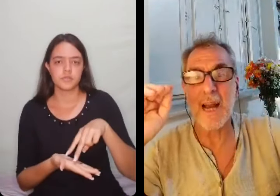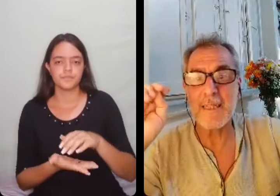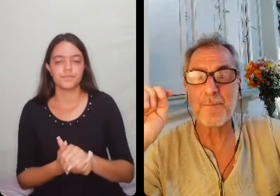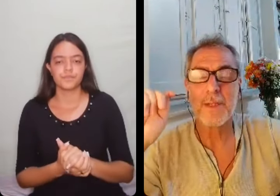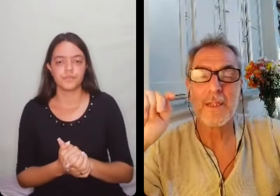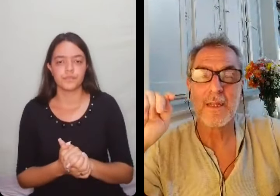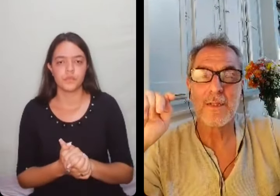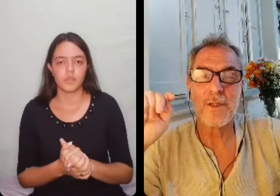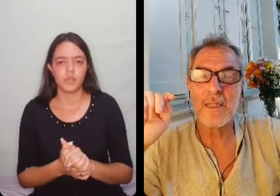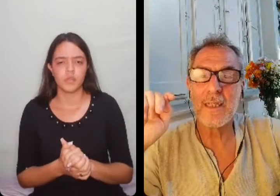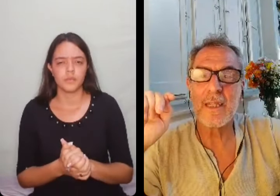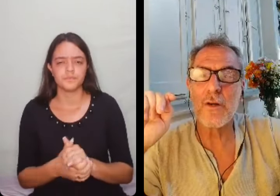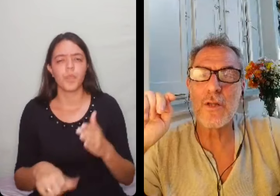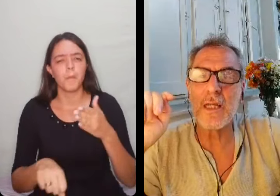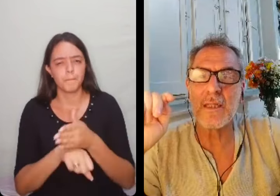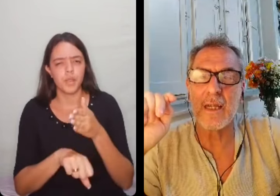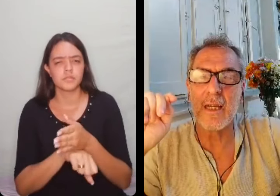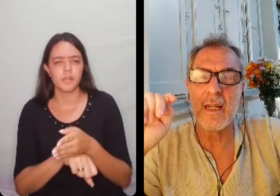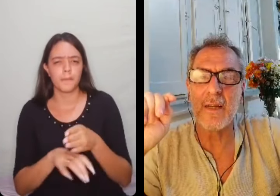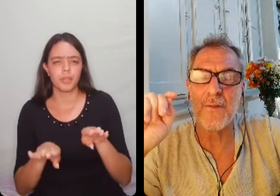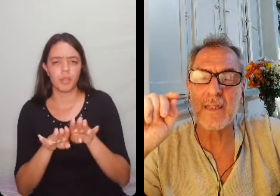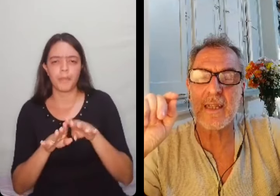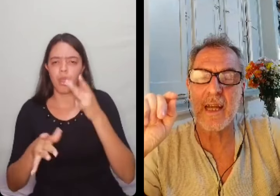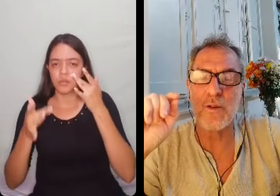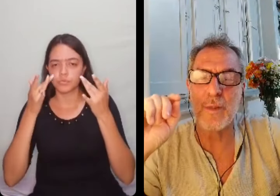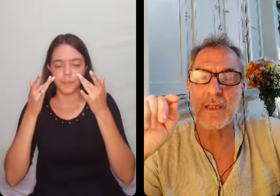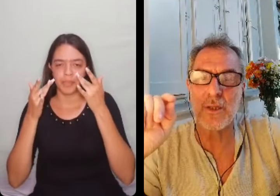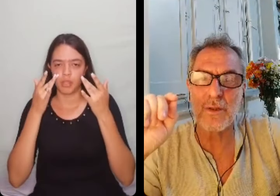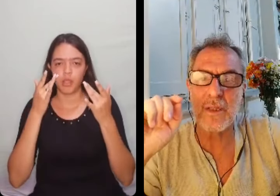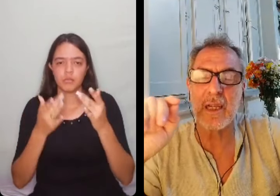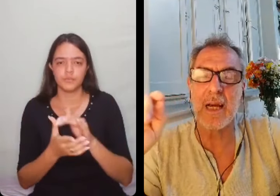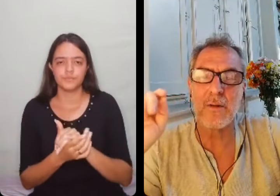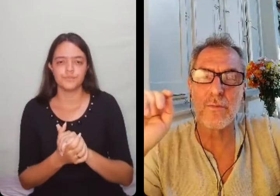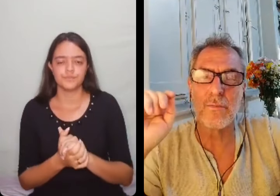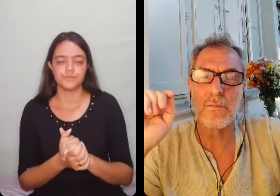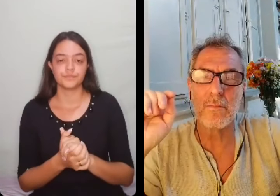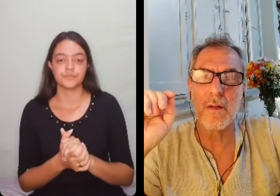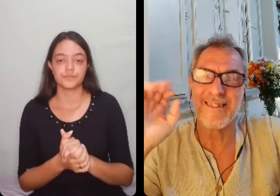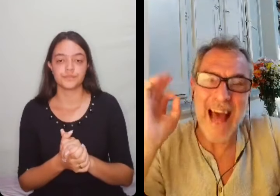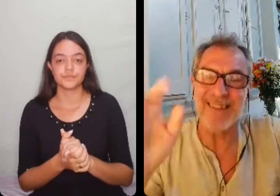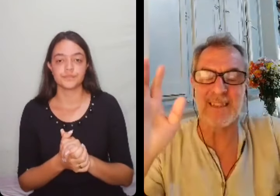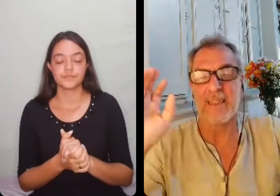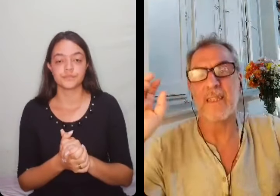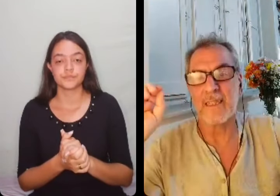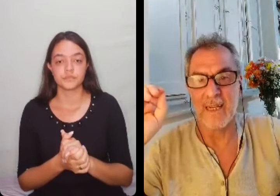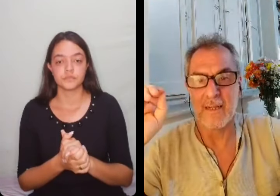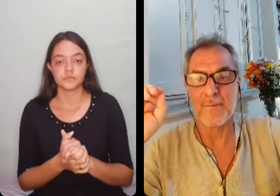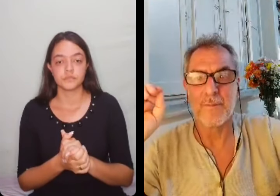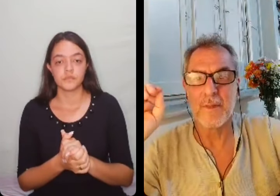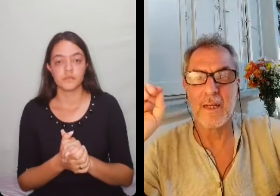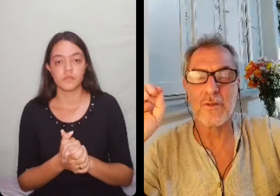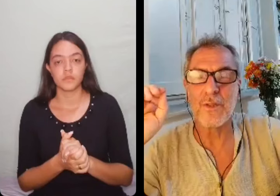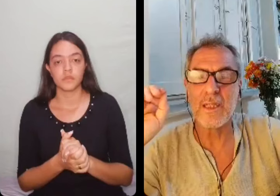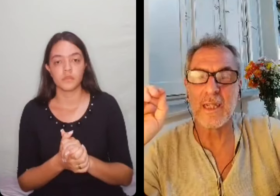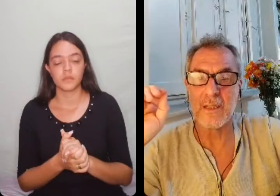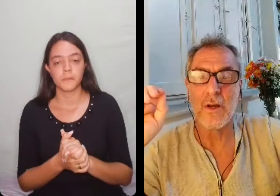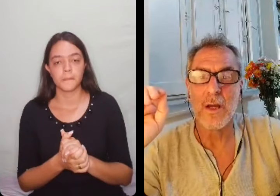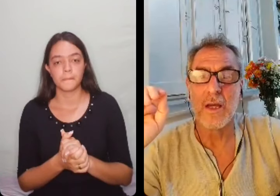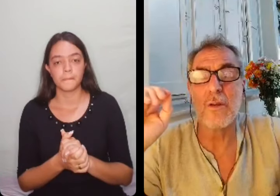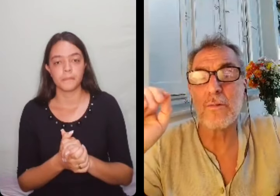anos atrás. Então, se gente se conhece, ele faz que a iluminação seja um dança na cena. Ele